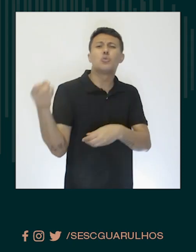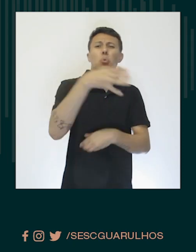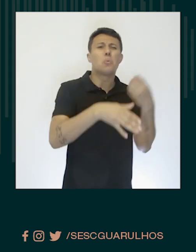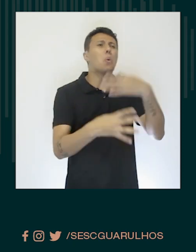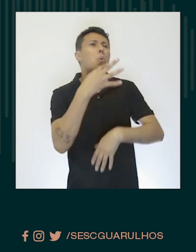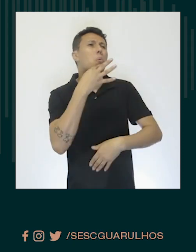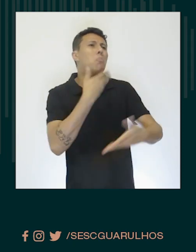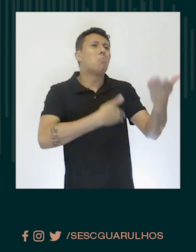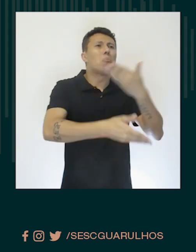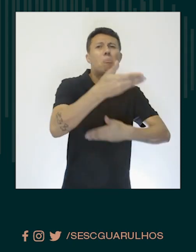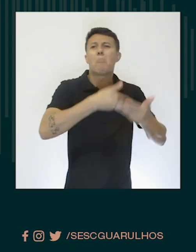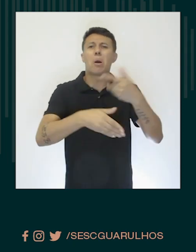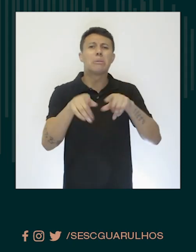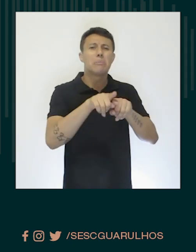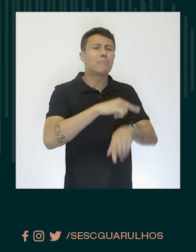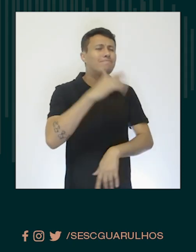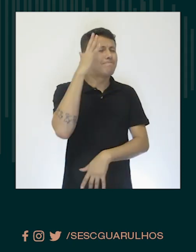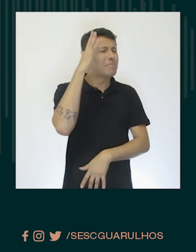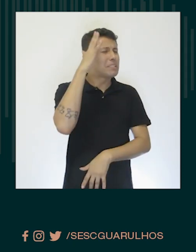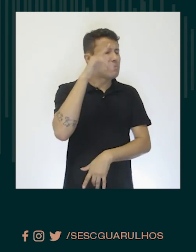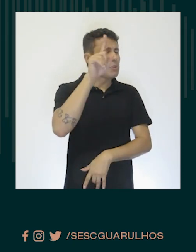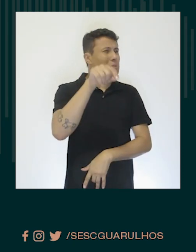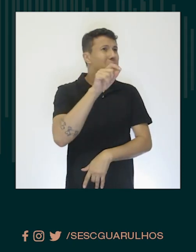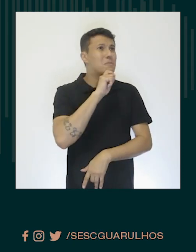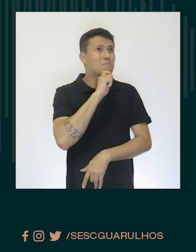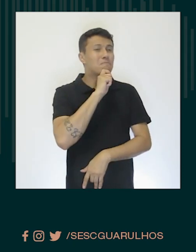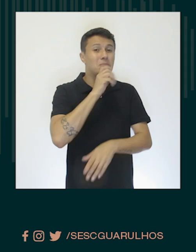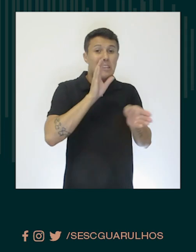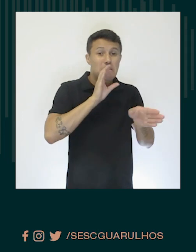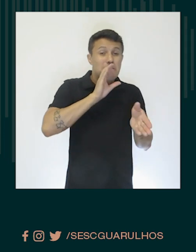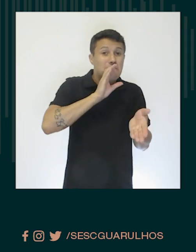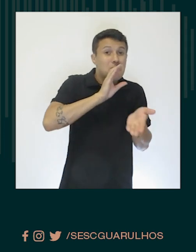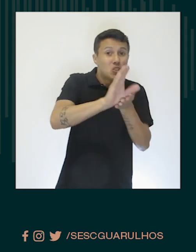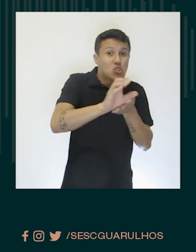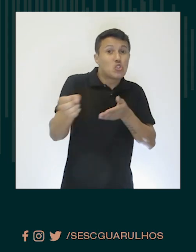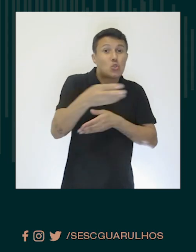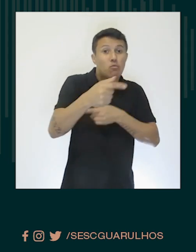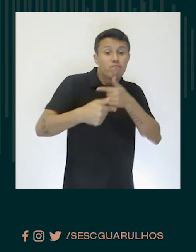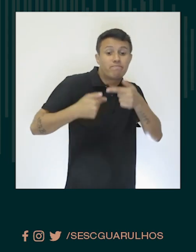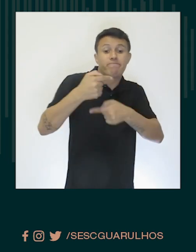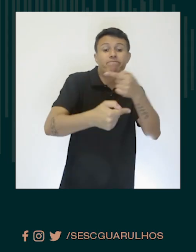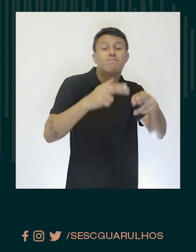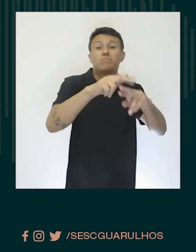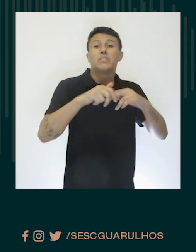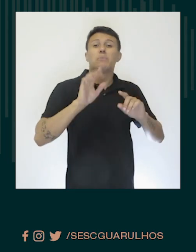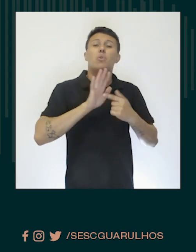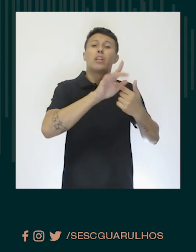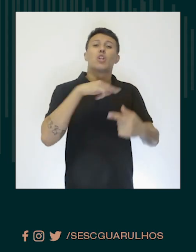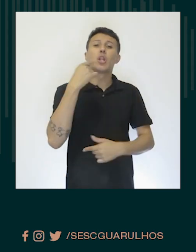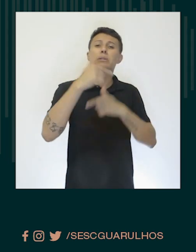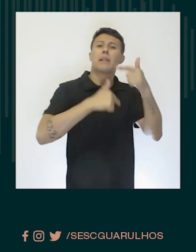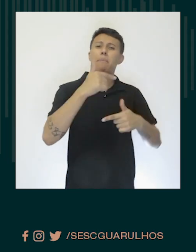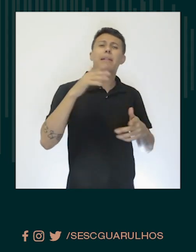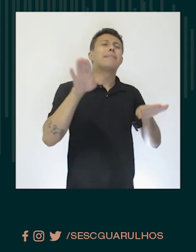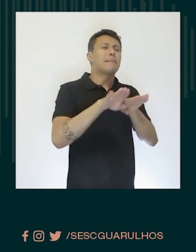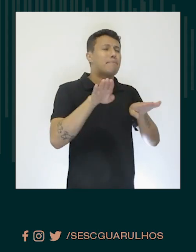artistas, outras pessoas. Nesse pensamento de investir na nova geração, de falar sobre o que a gente faz para